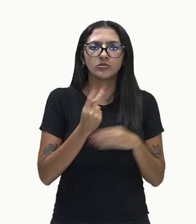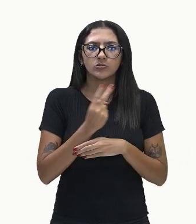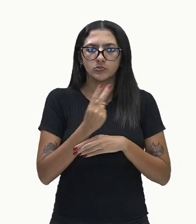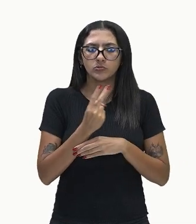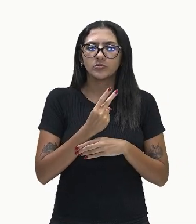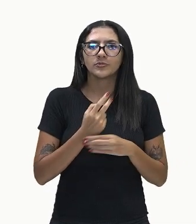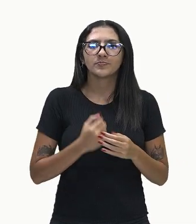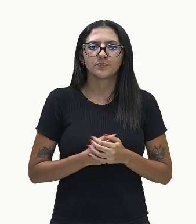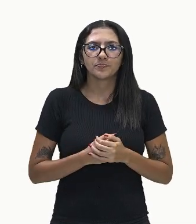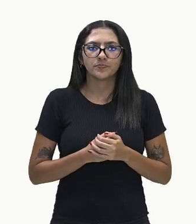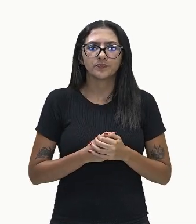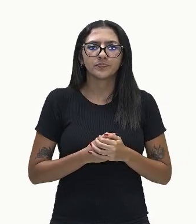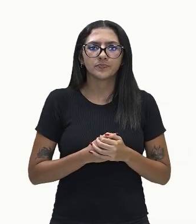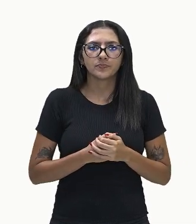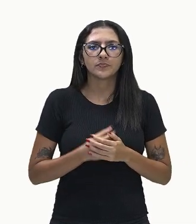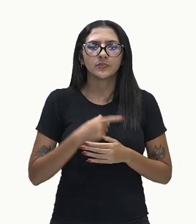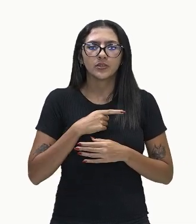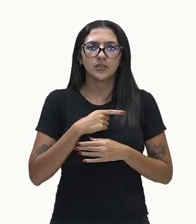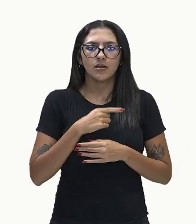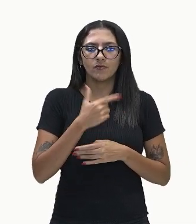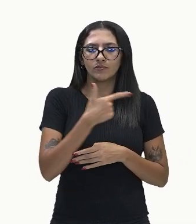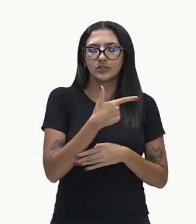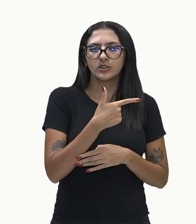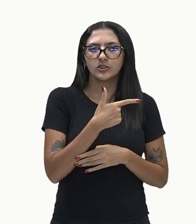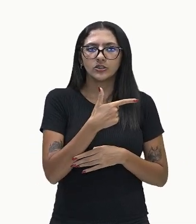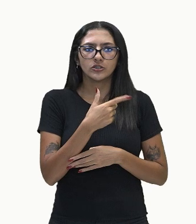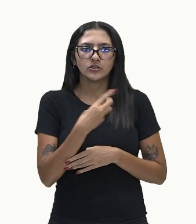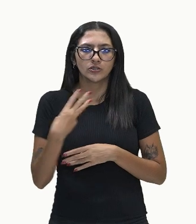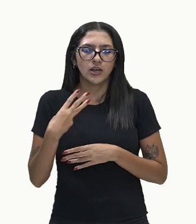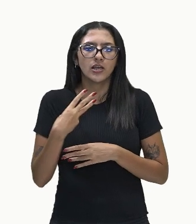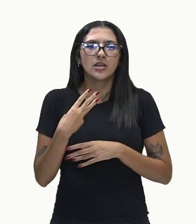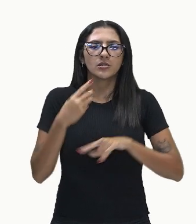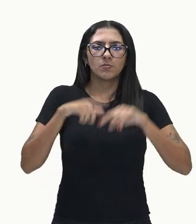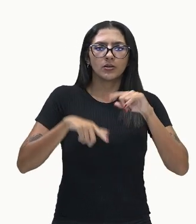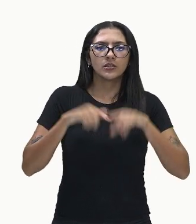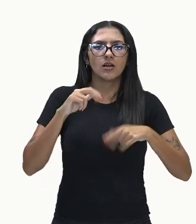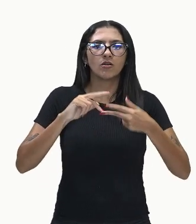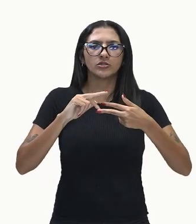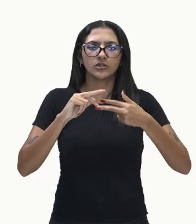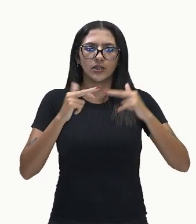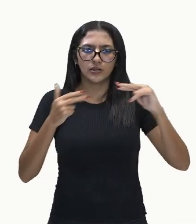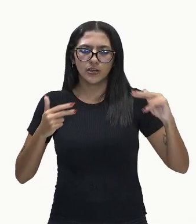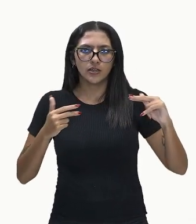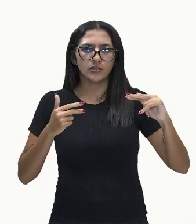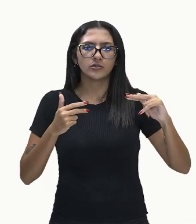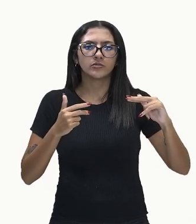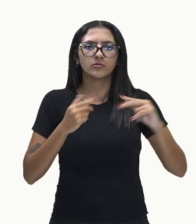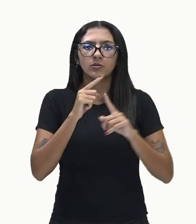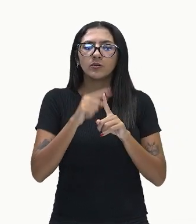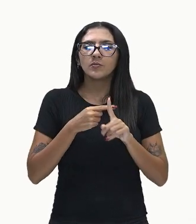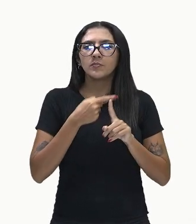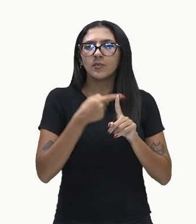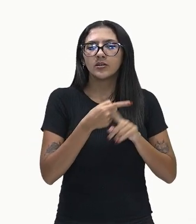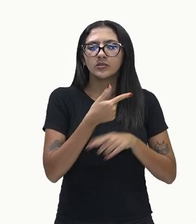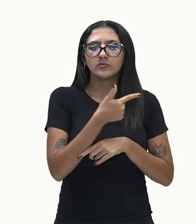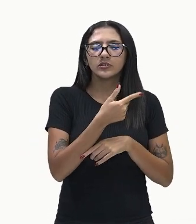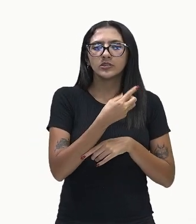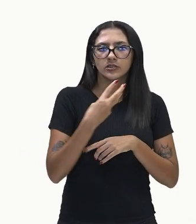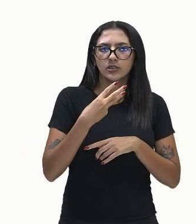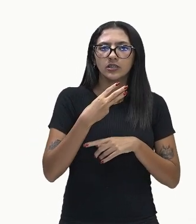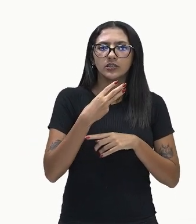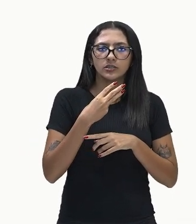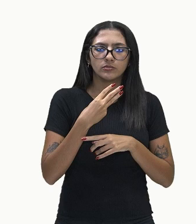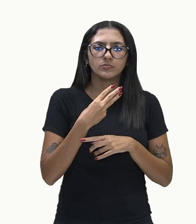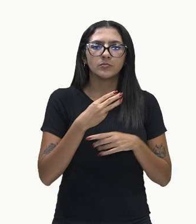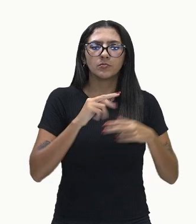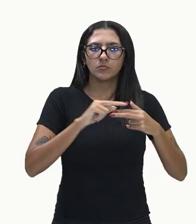contendo 23 cromossomos com as 23 cromossomos da célula feminina.